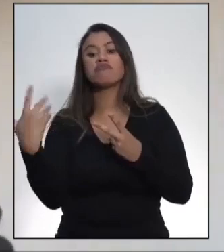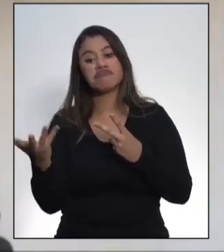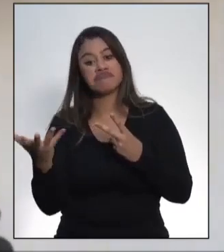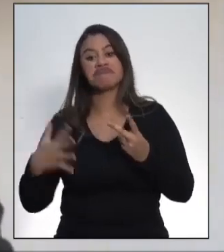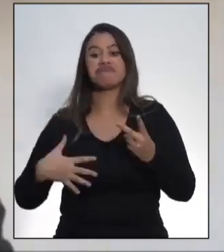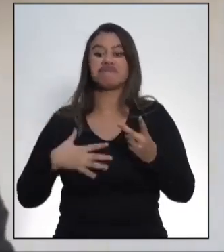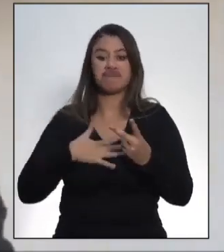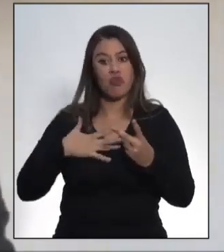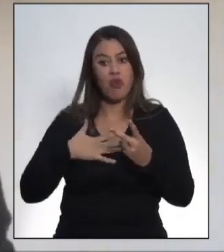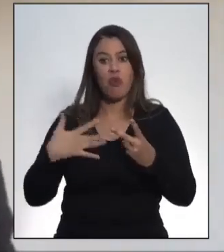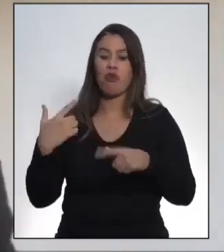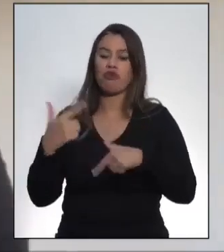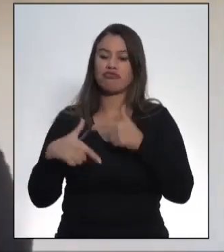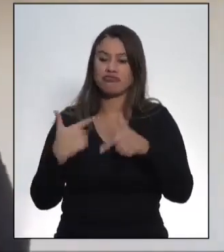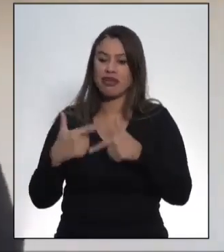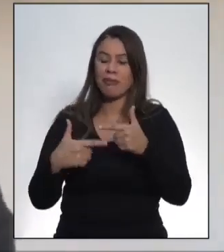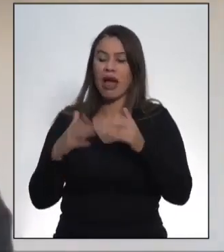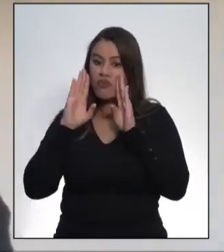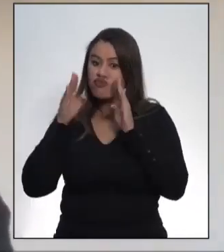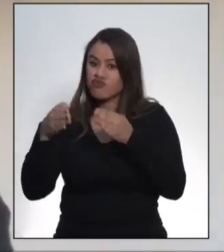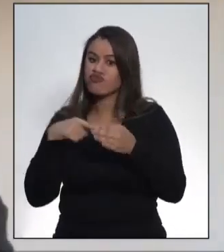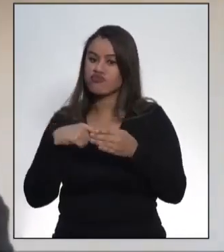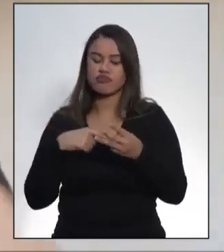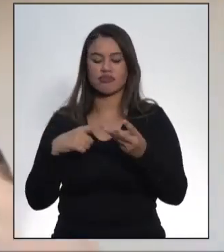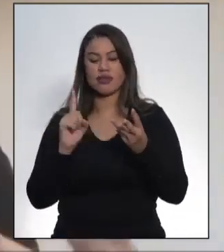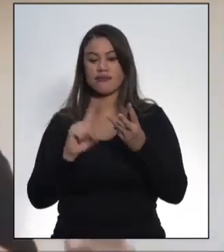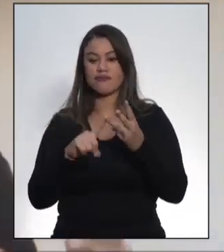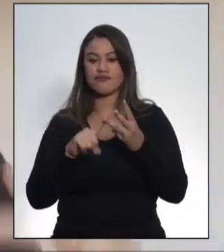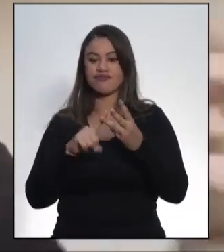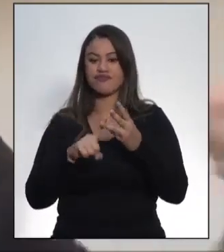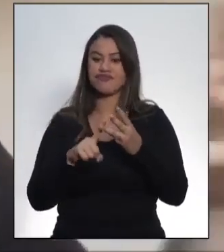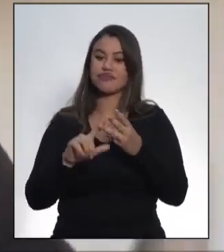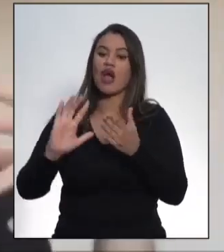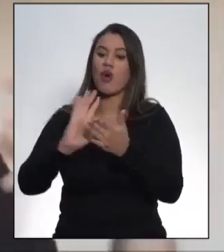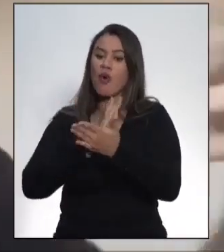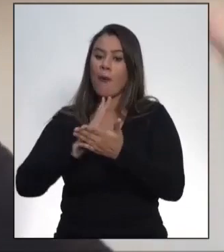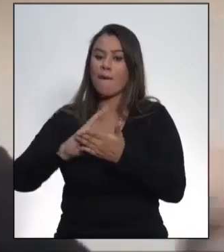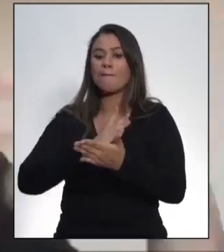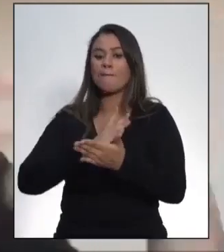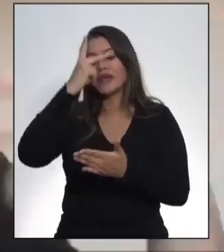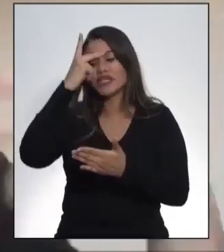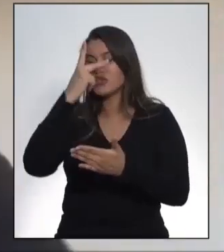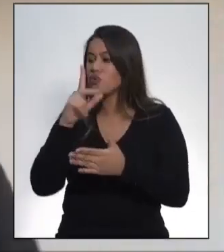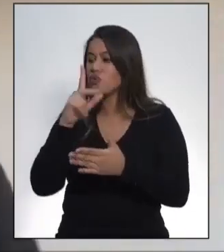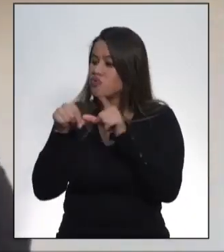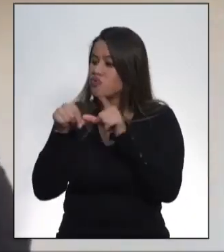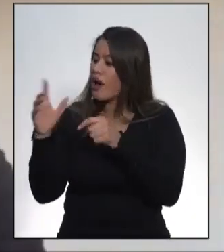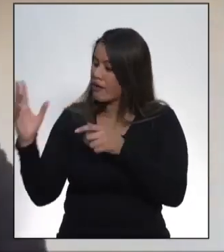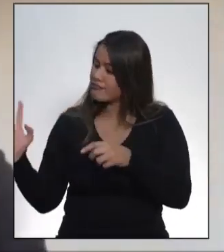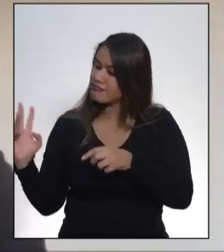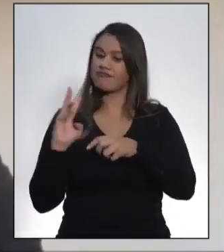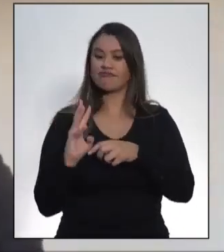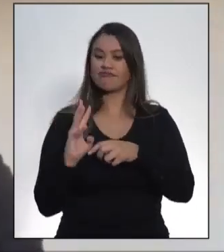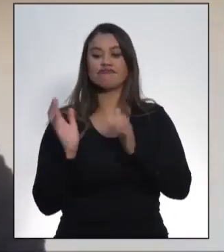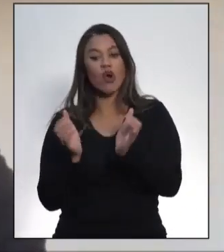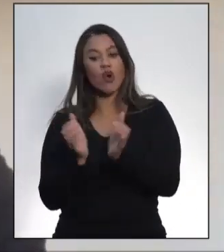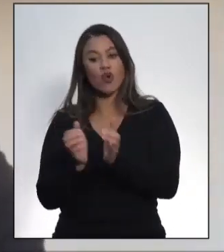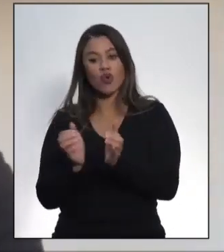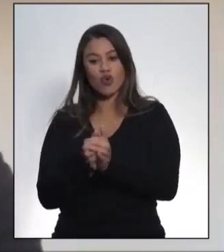de trabalhar, que você gostaria de se dedicar, escolher algumas pessoas que podem estar a teu redor, e aí você agora vai ter que